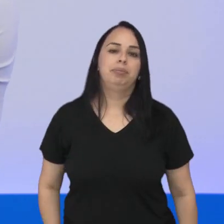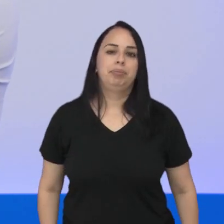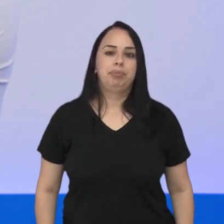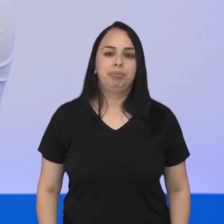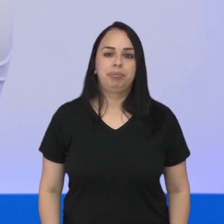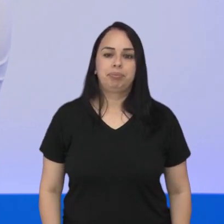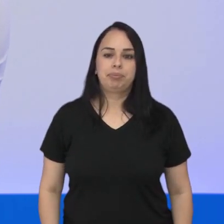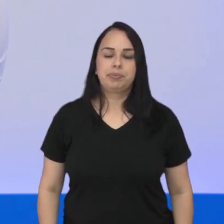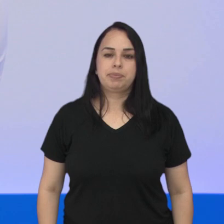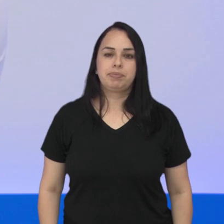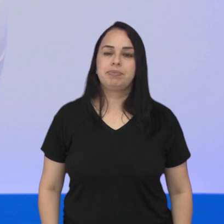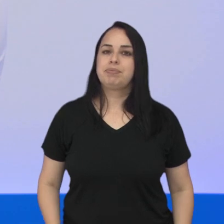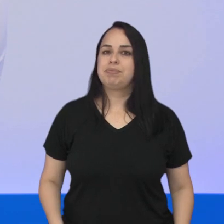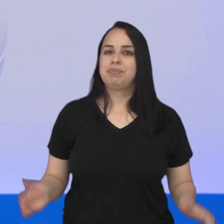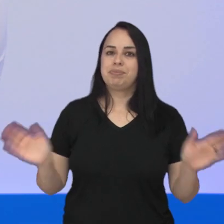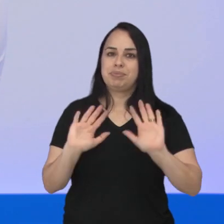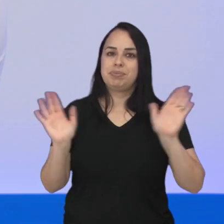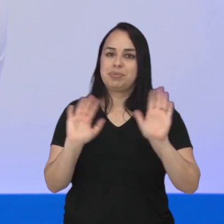Tati?